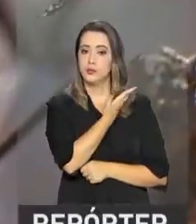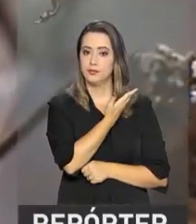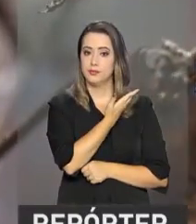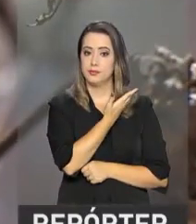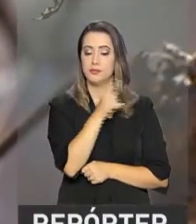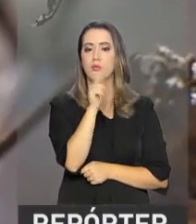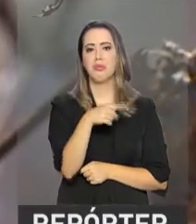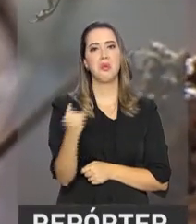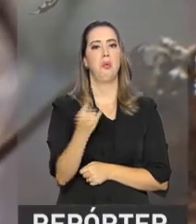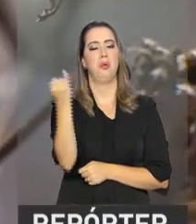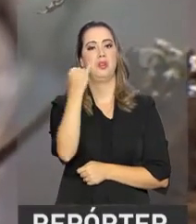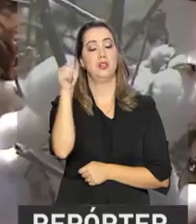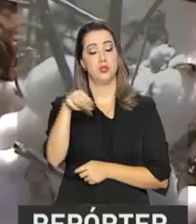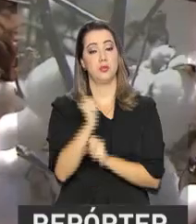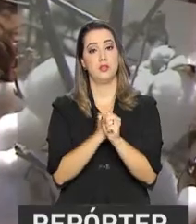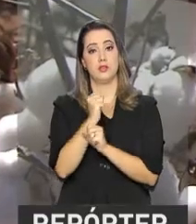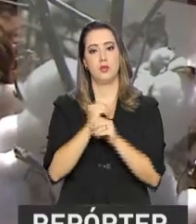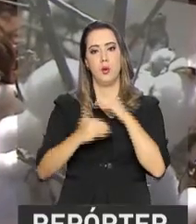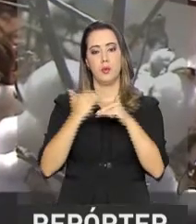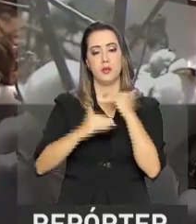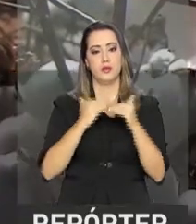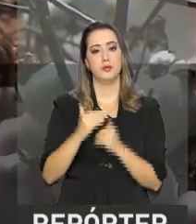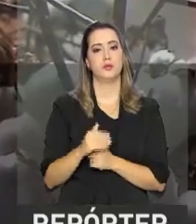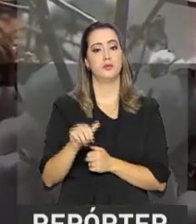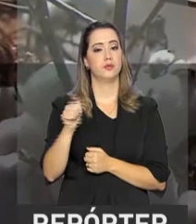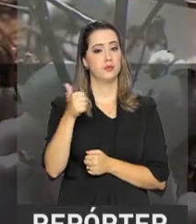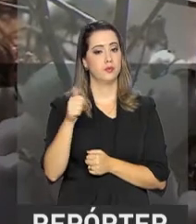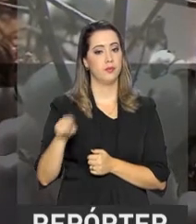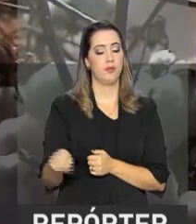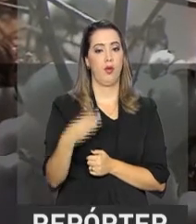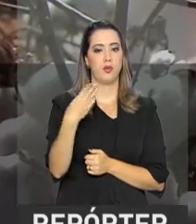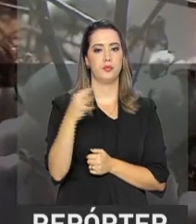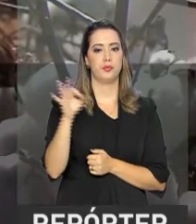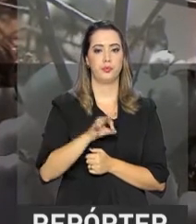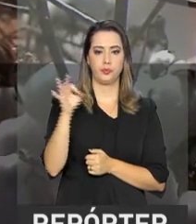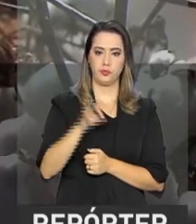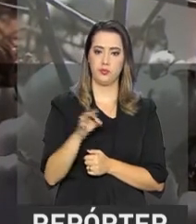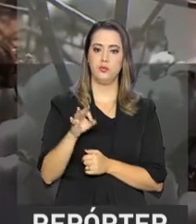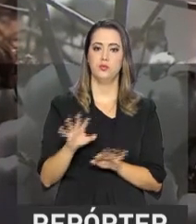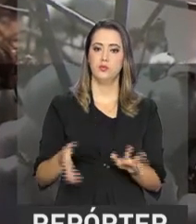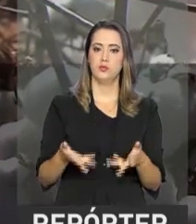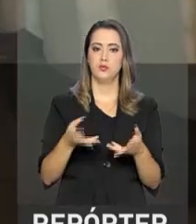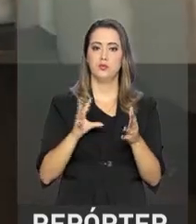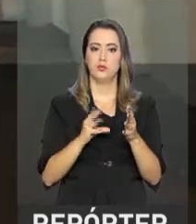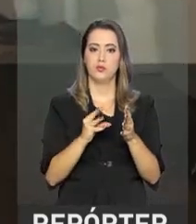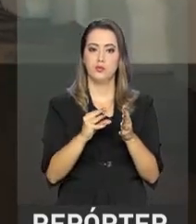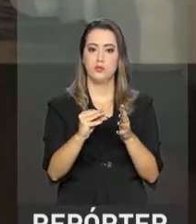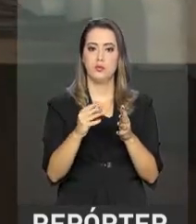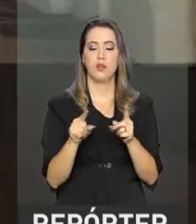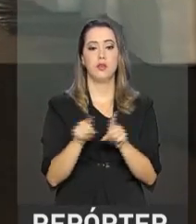será o destaque em 2018 com aumento de 11,4 por cento na produção de plumas